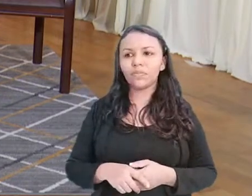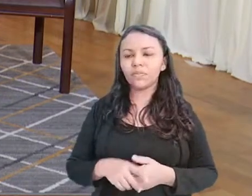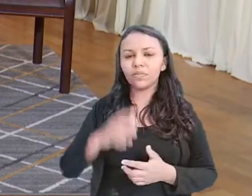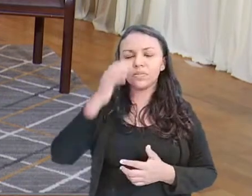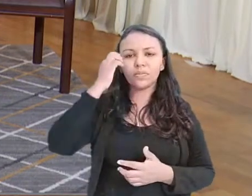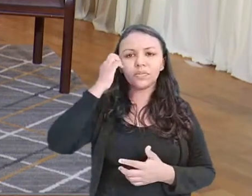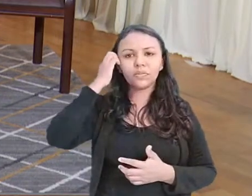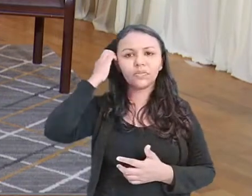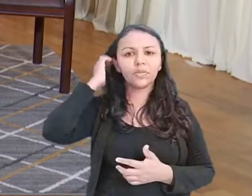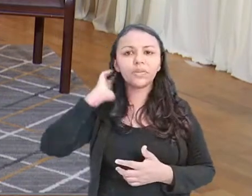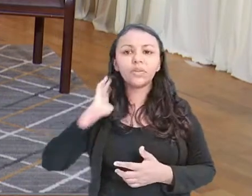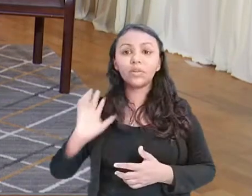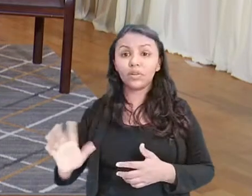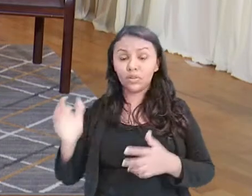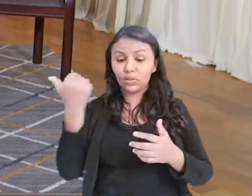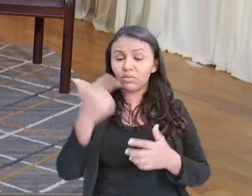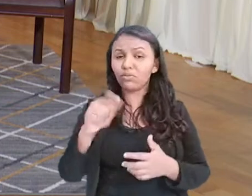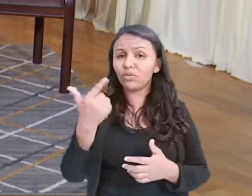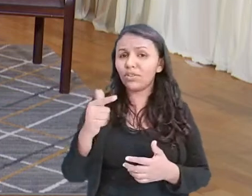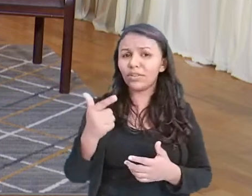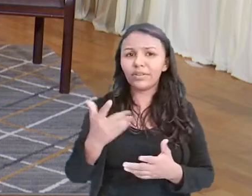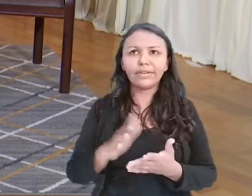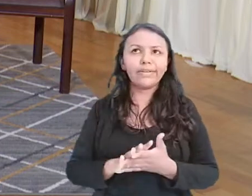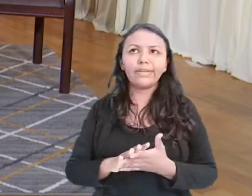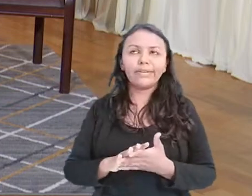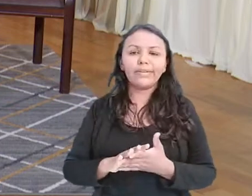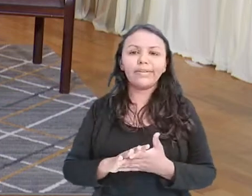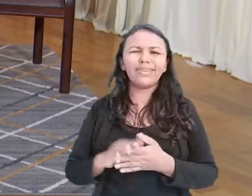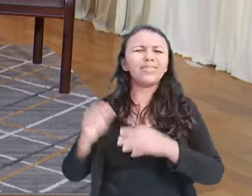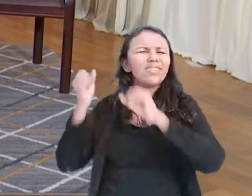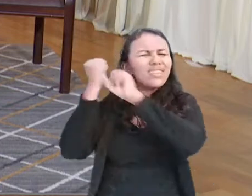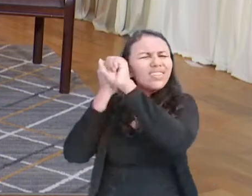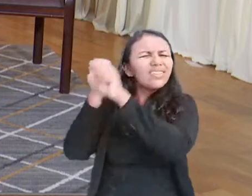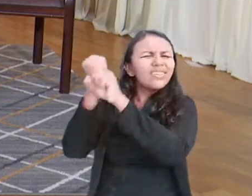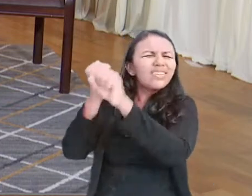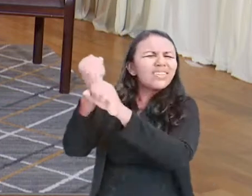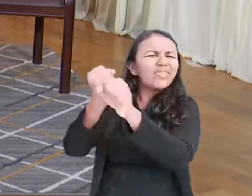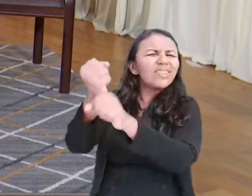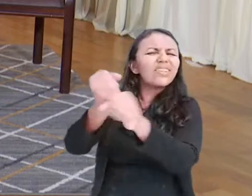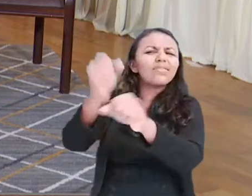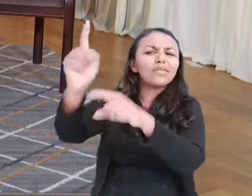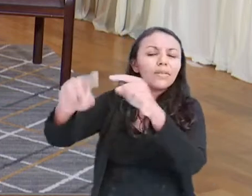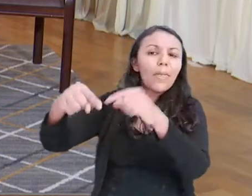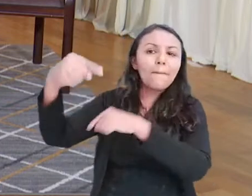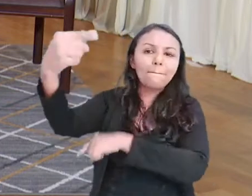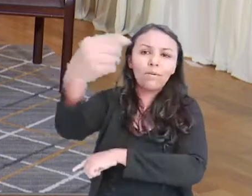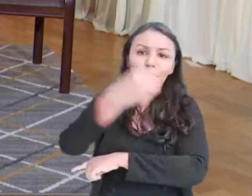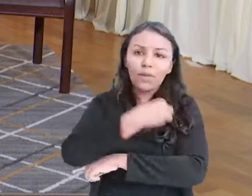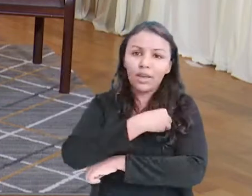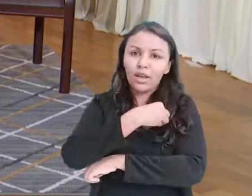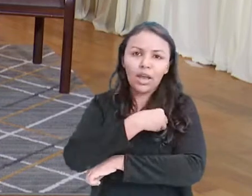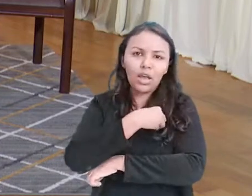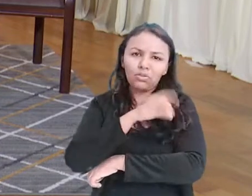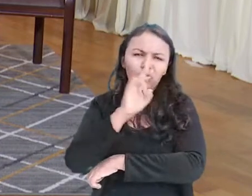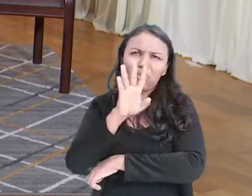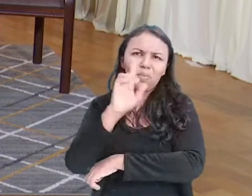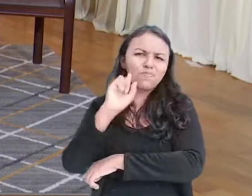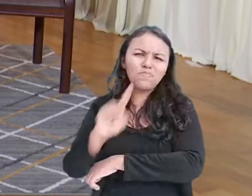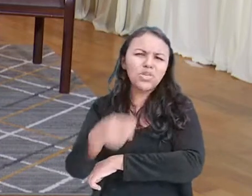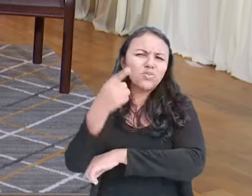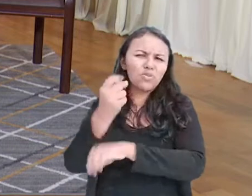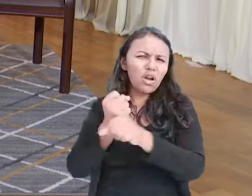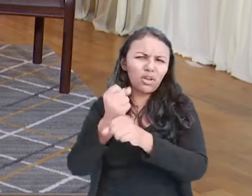tivesse passado muitos anos pós-pecado, pouco mais de 1000 anos, a terra ainda desfrutava